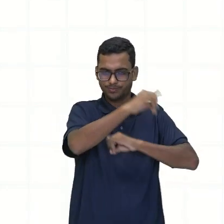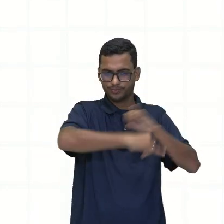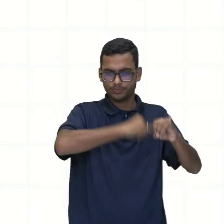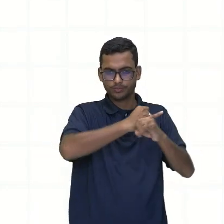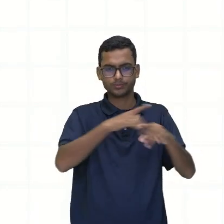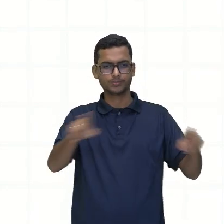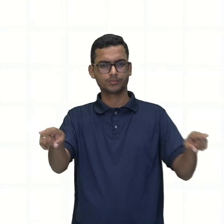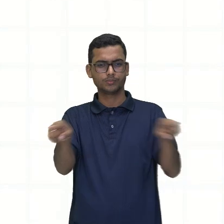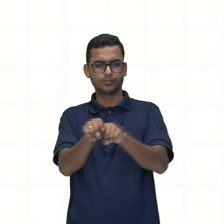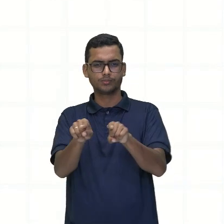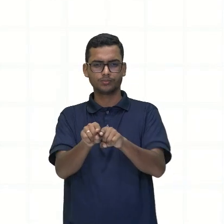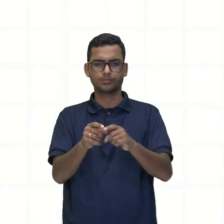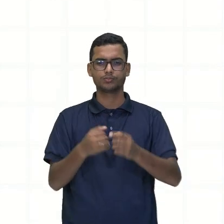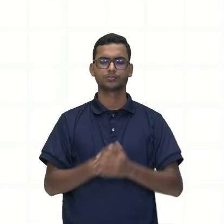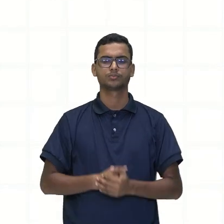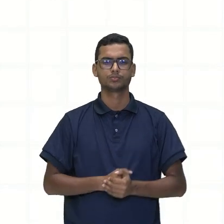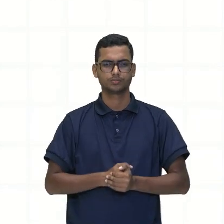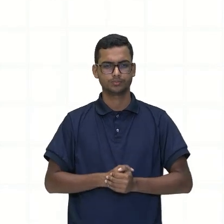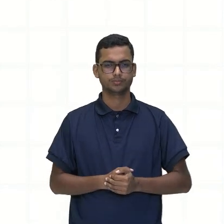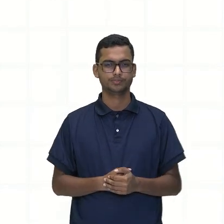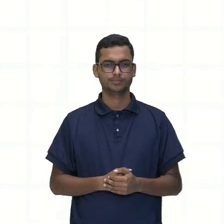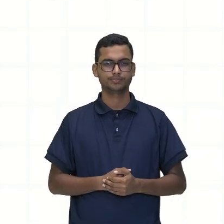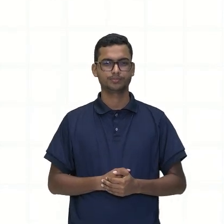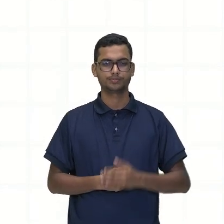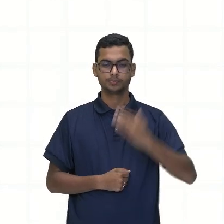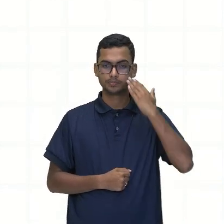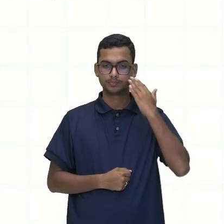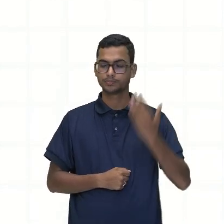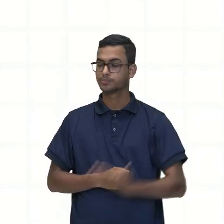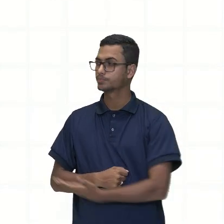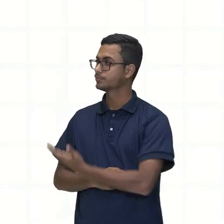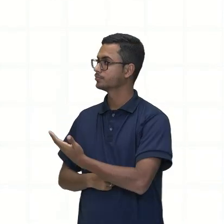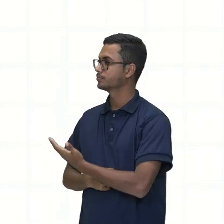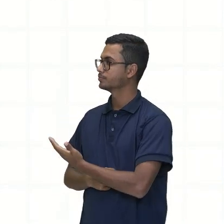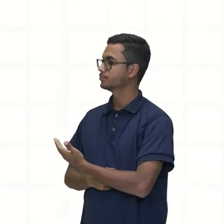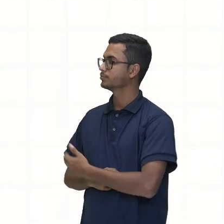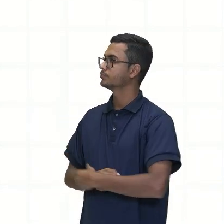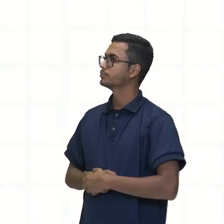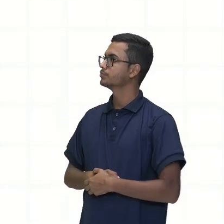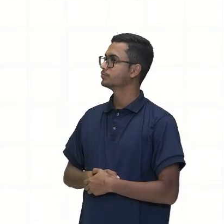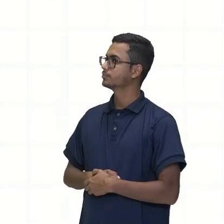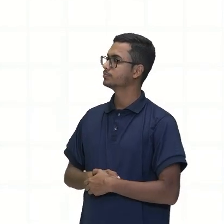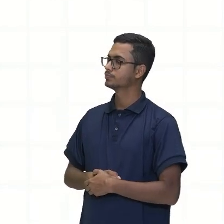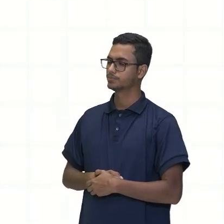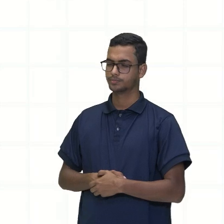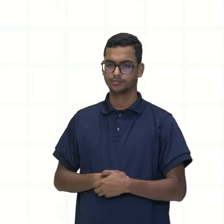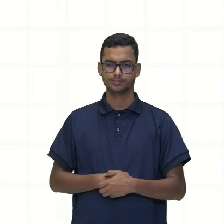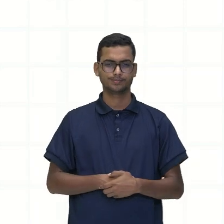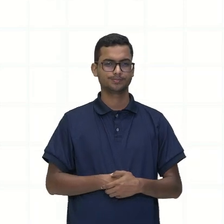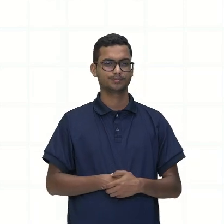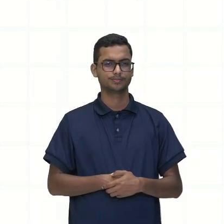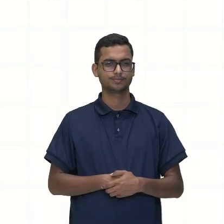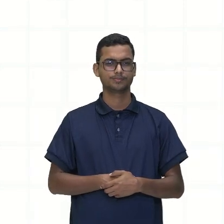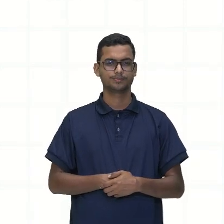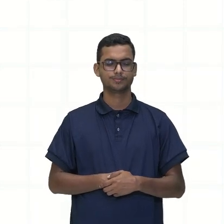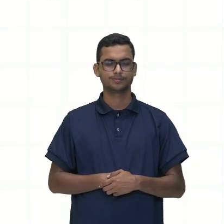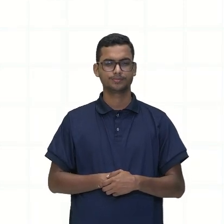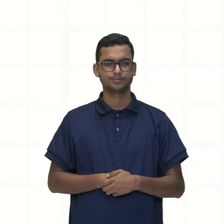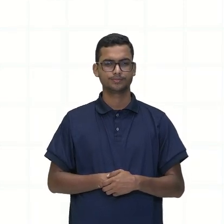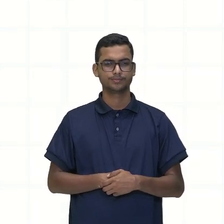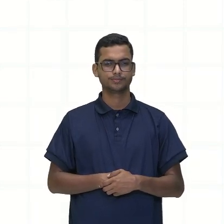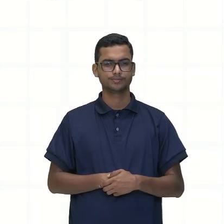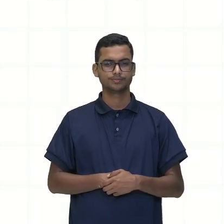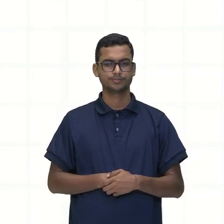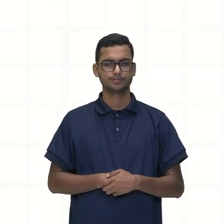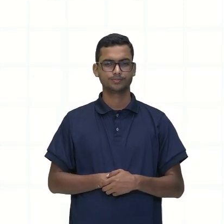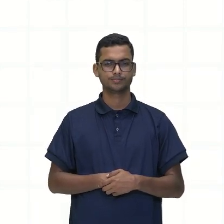things about it. These physical cables are necessary for all internet access. Então,